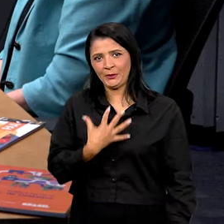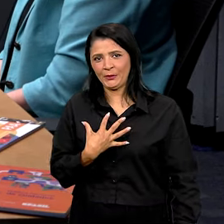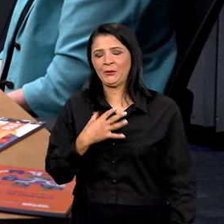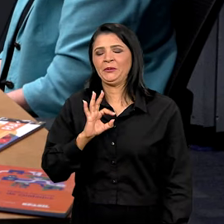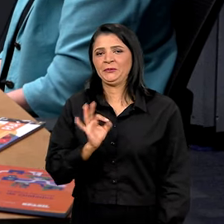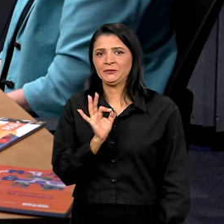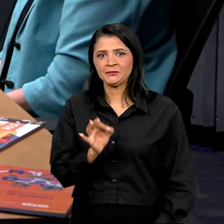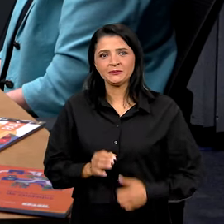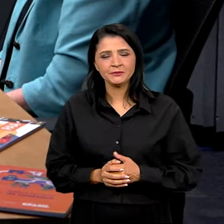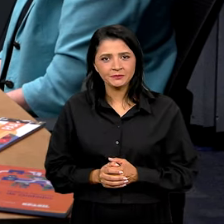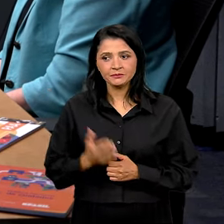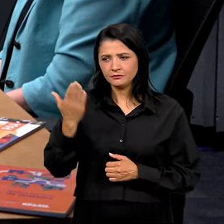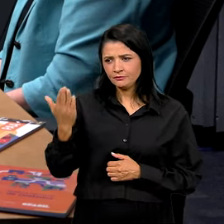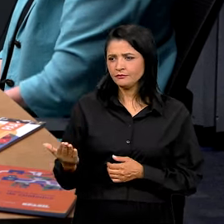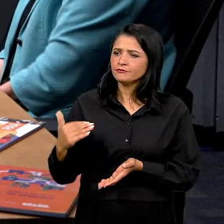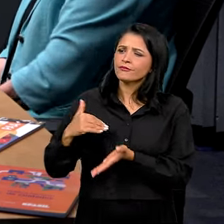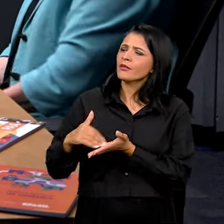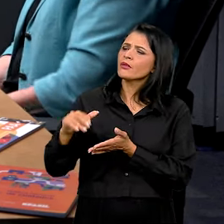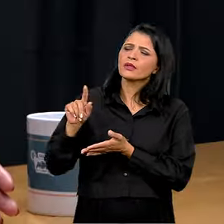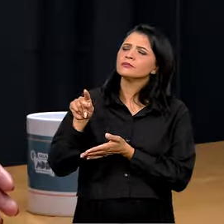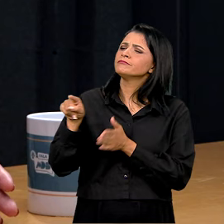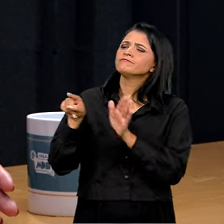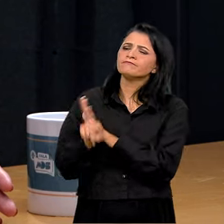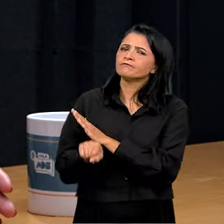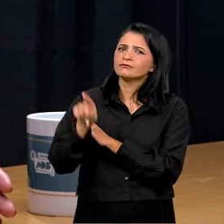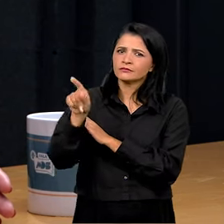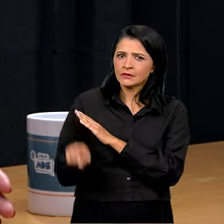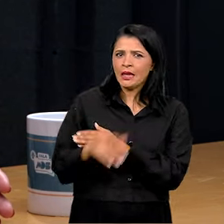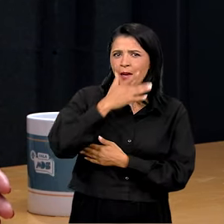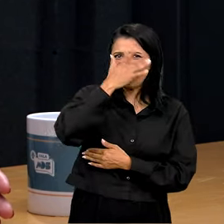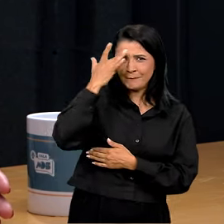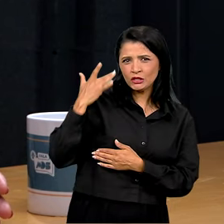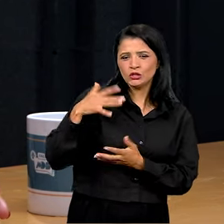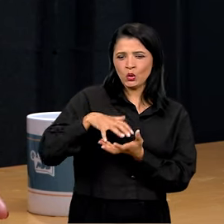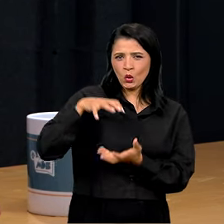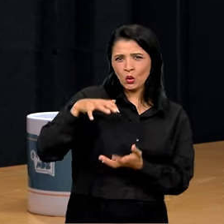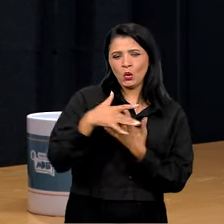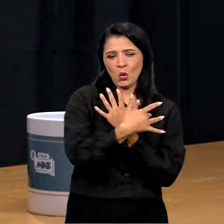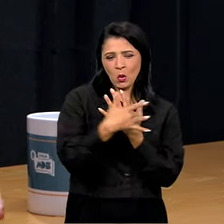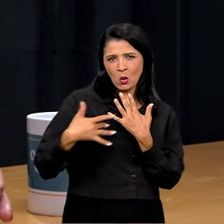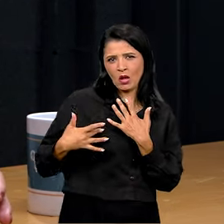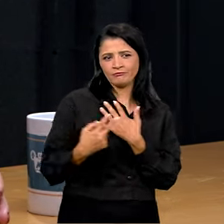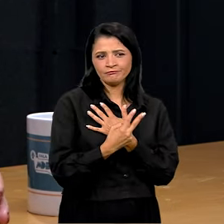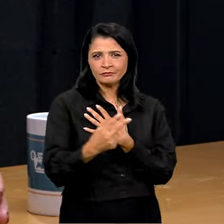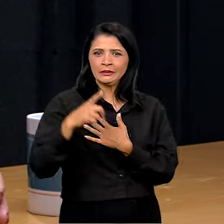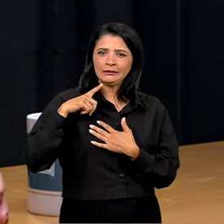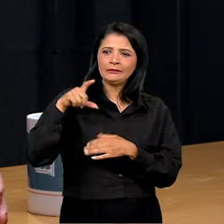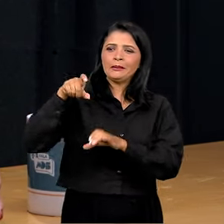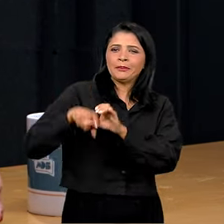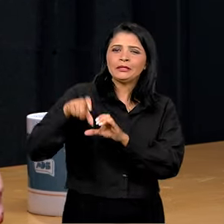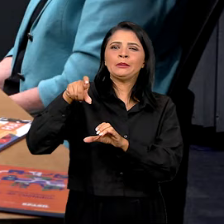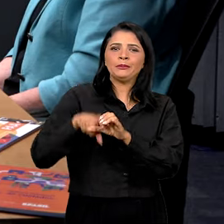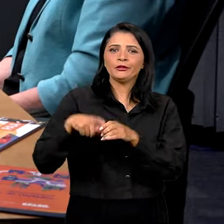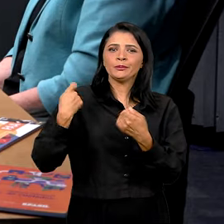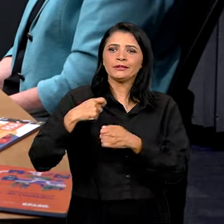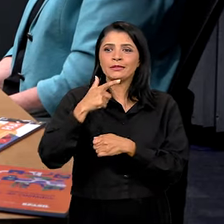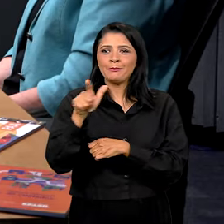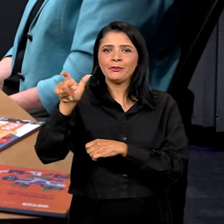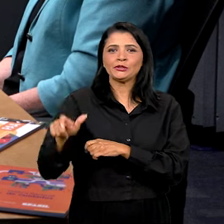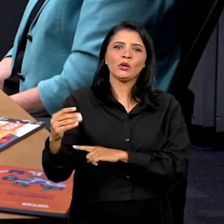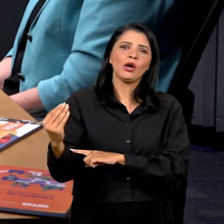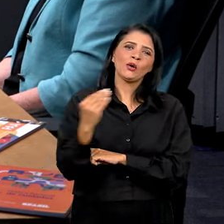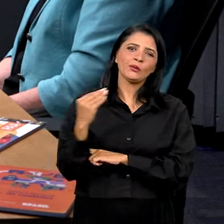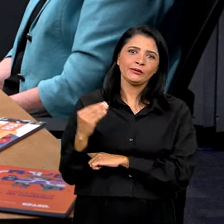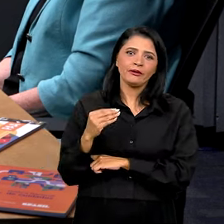bom ah secretária sobre os idosos e as pessoas com deficiência que tenham algum grau de dependência de cuidados paraa